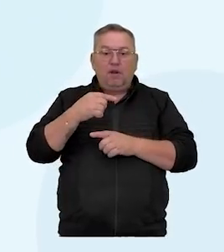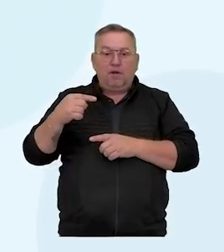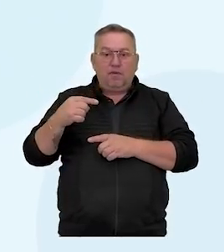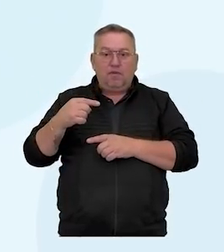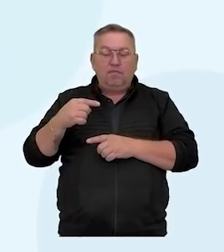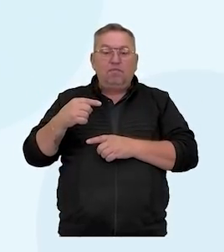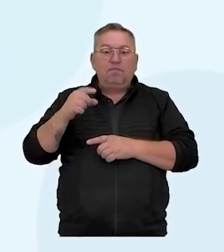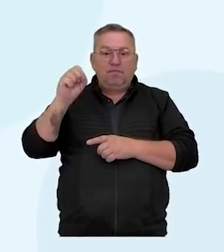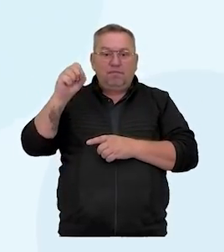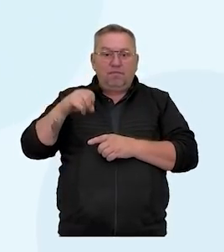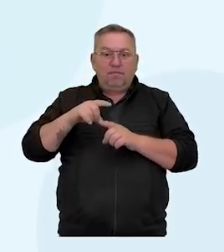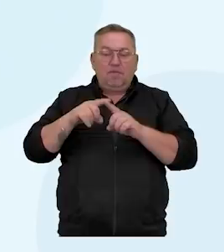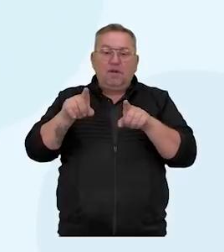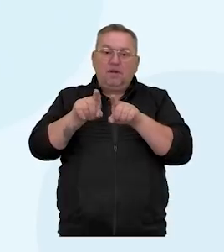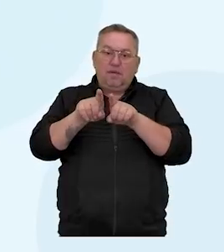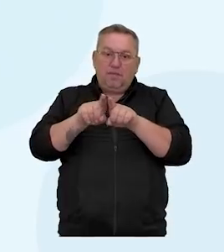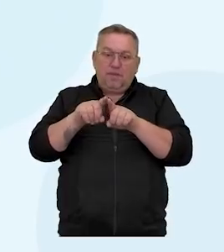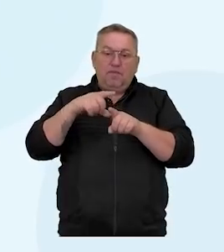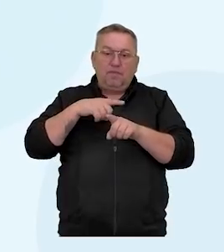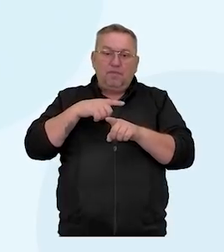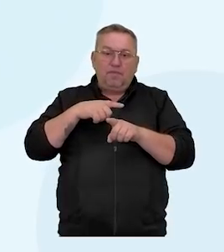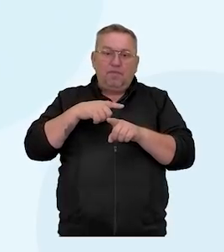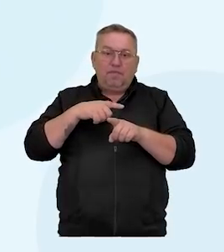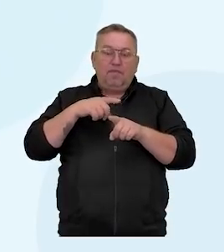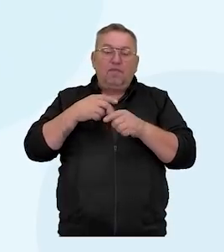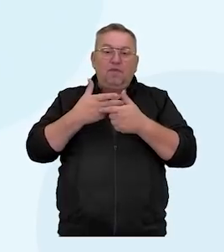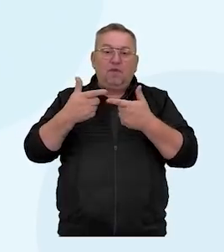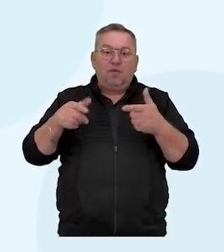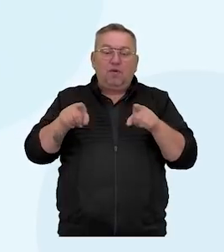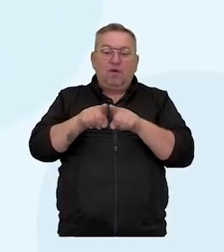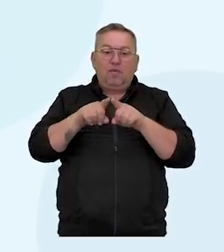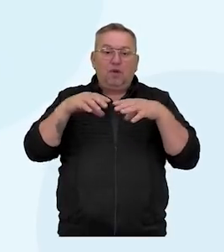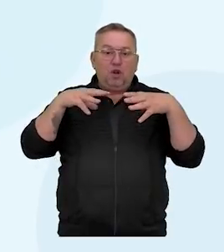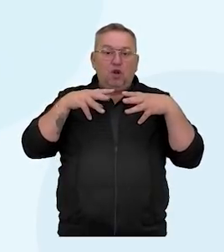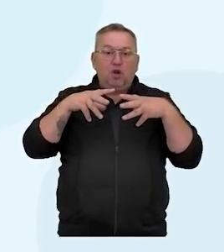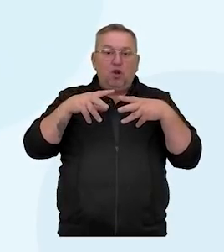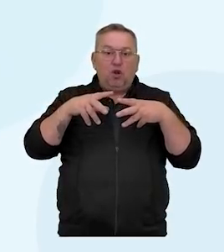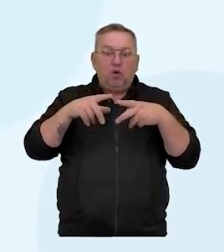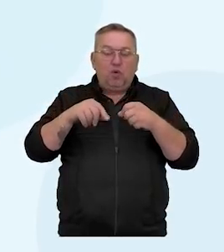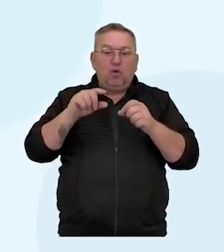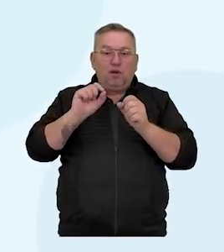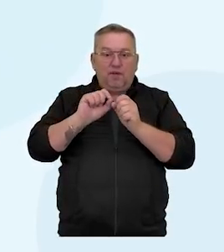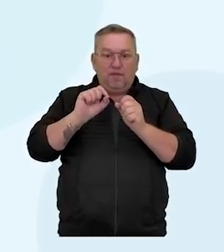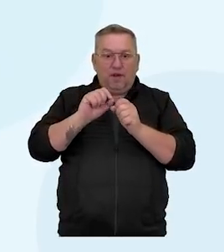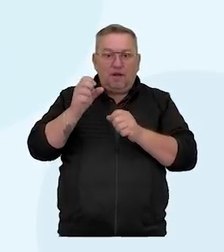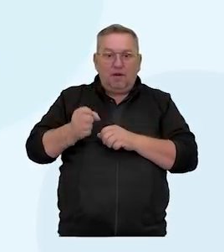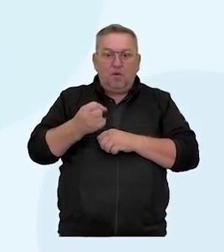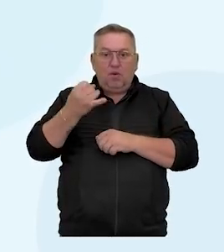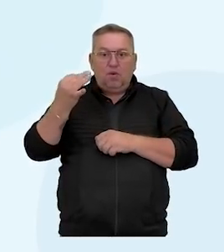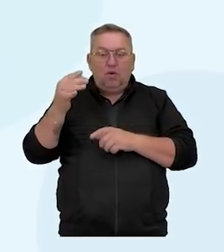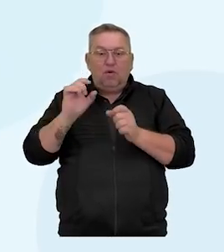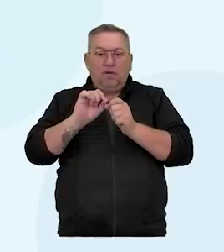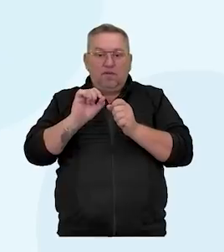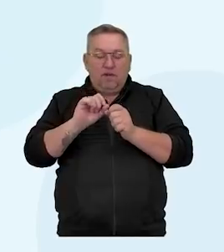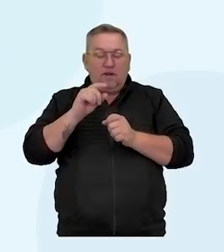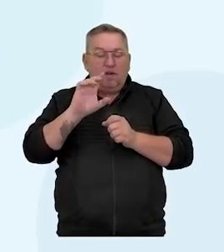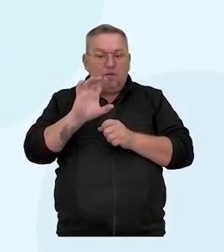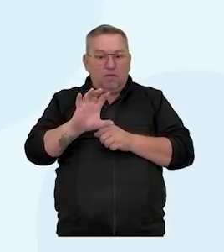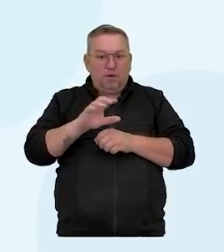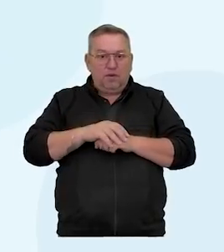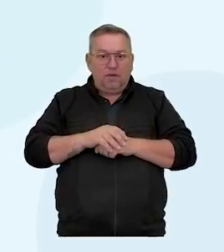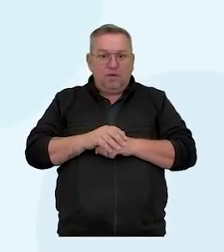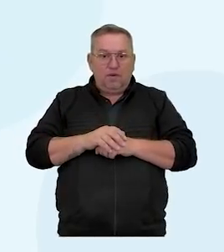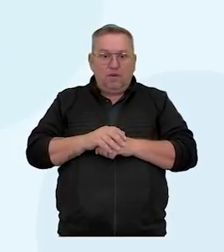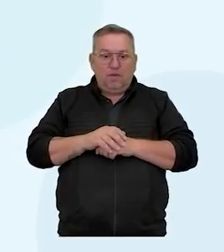pode sim, mas também pode ter impactos positivos. Tudo depende do uso que se faz e o quanto que se faz disso.